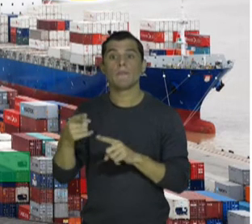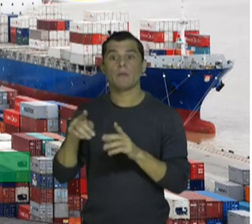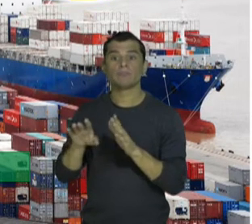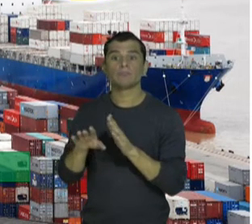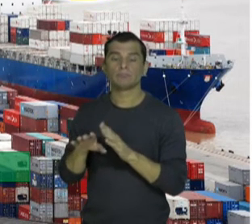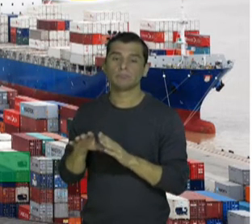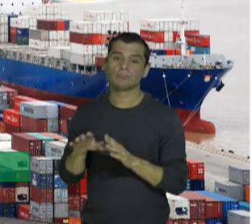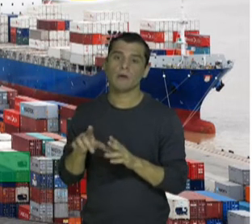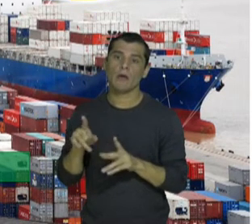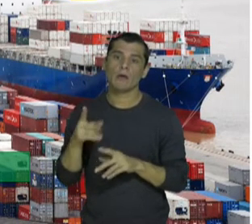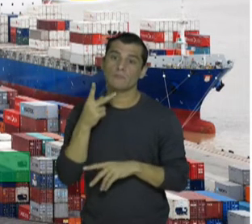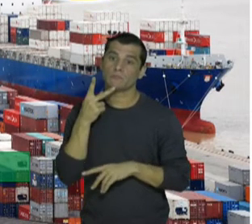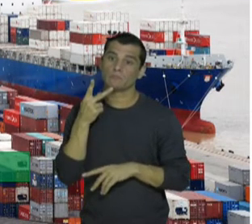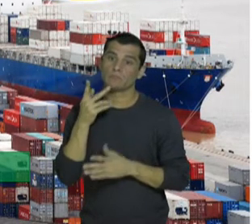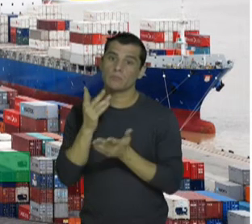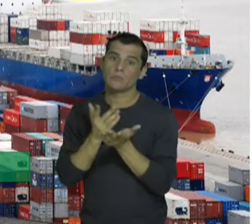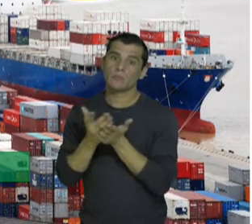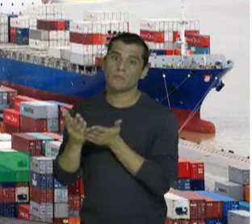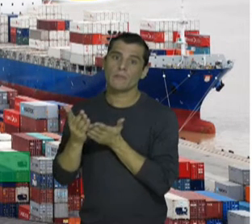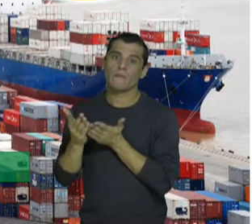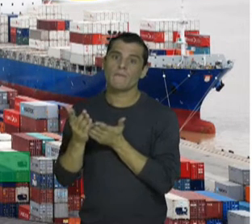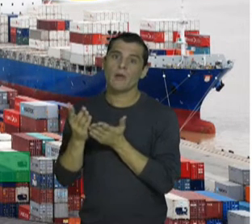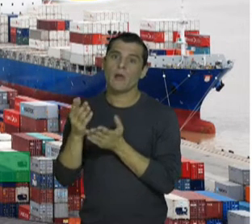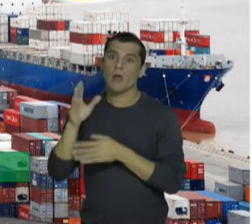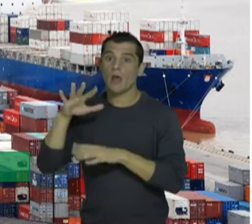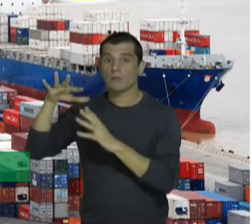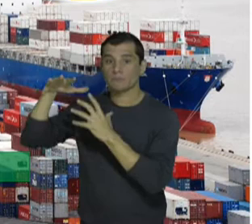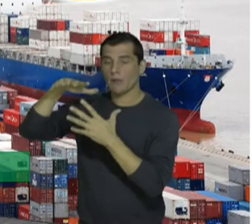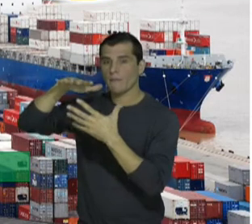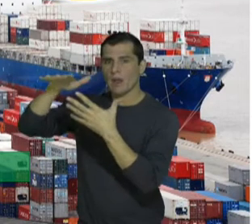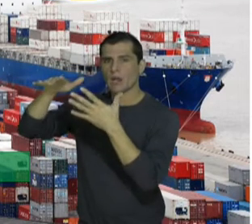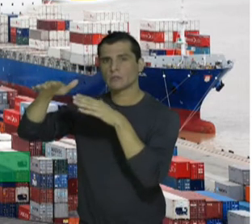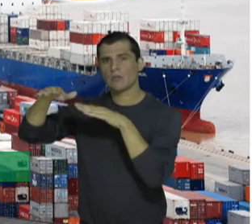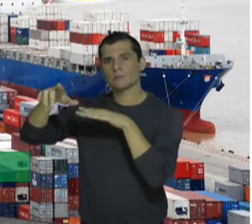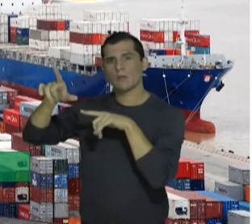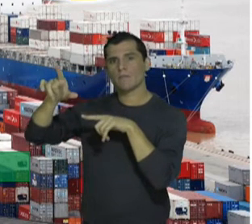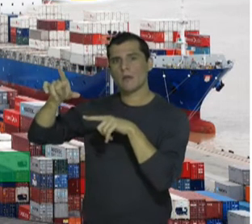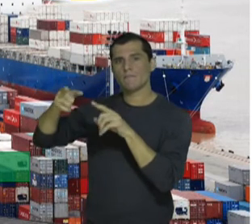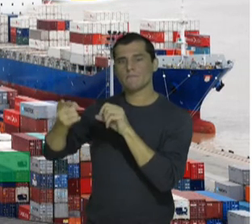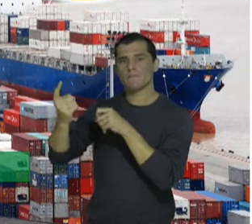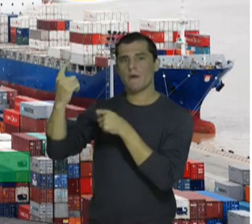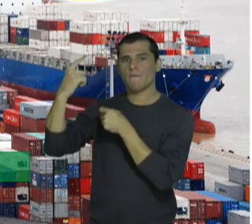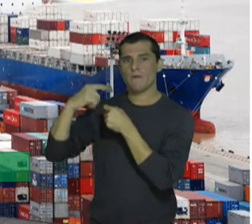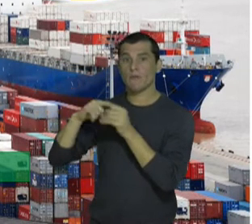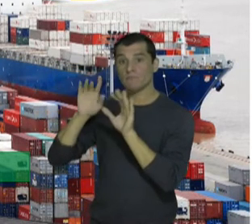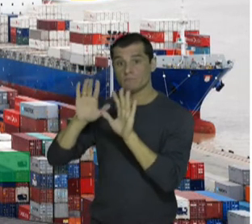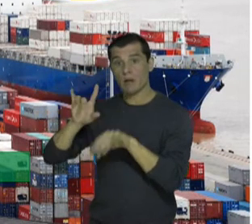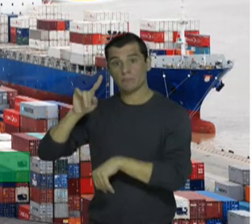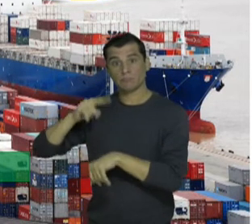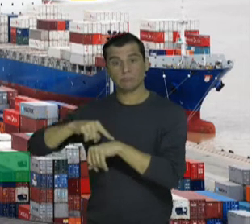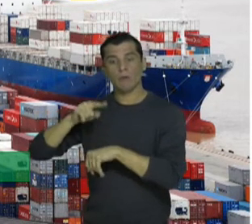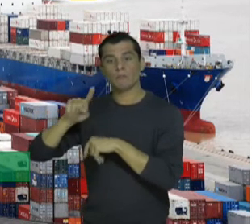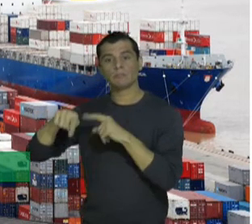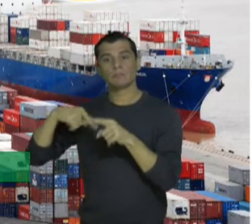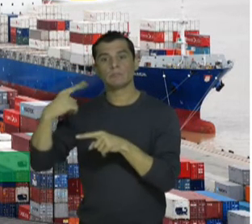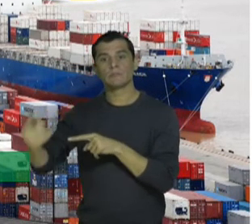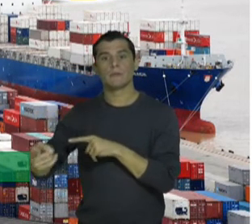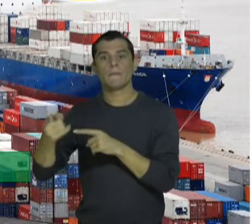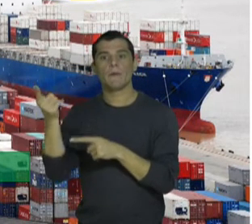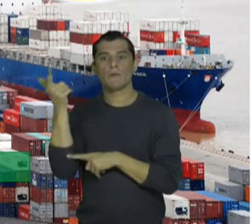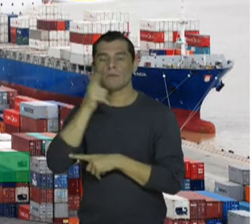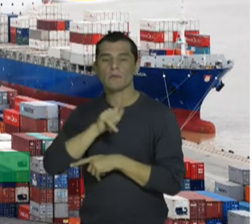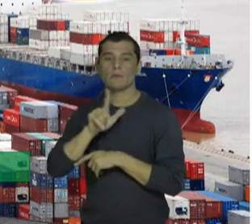talvez a globalização começasse a retroceder mas imediatamente vemos que já